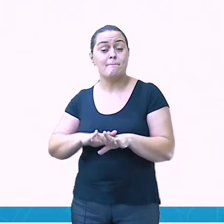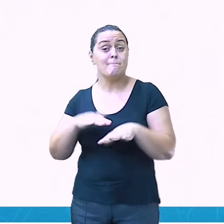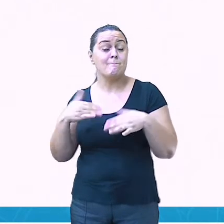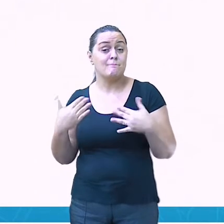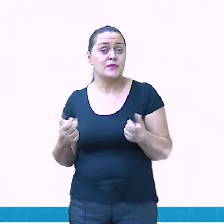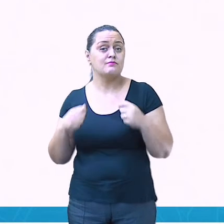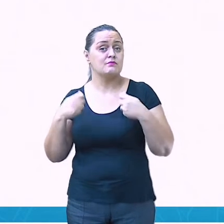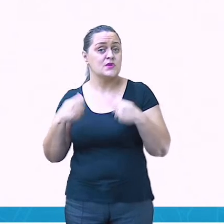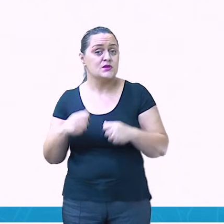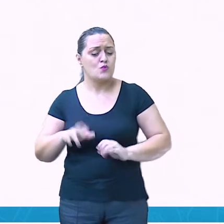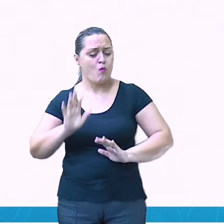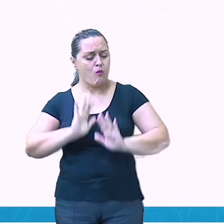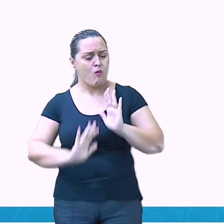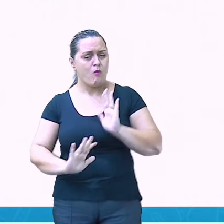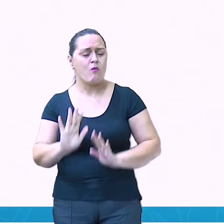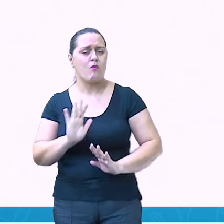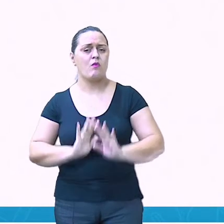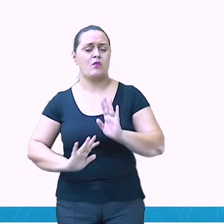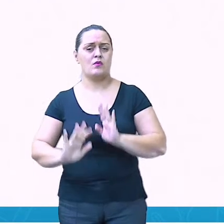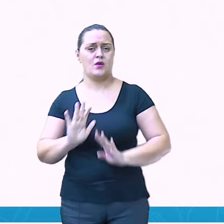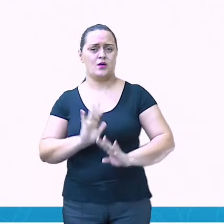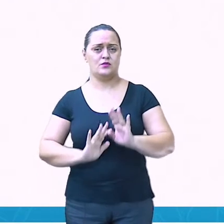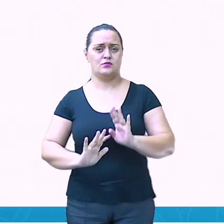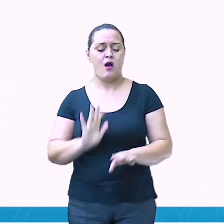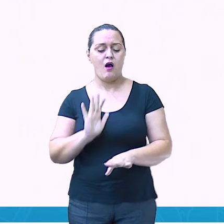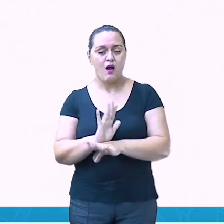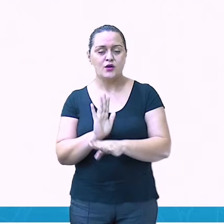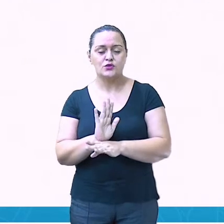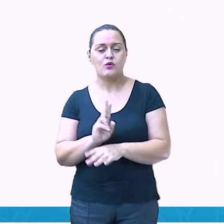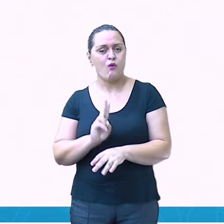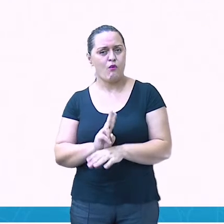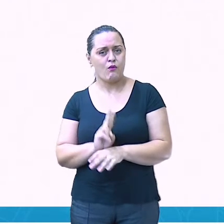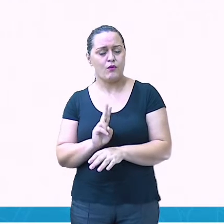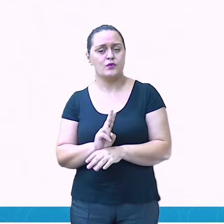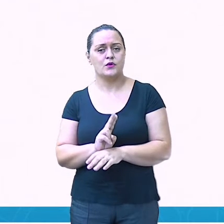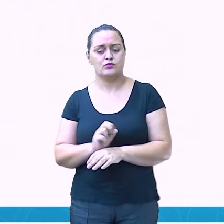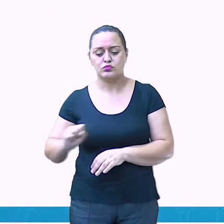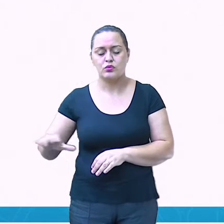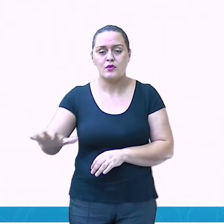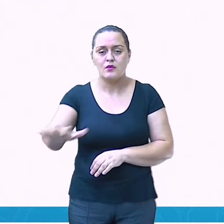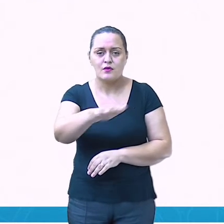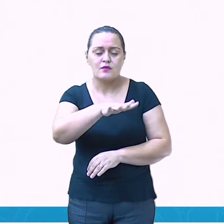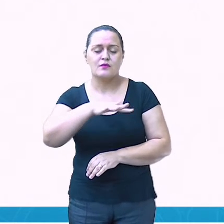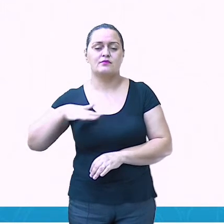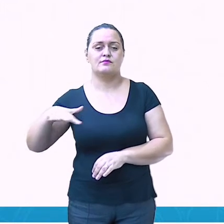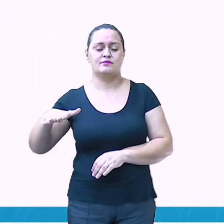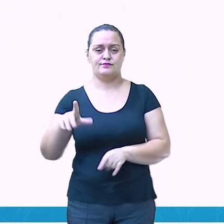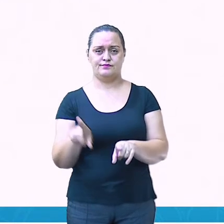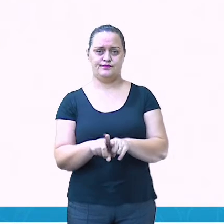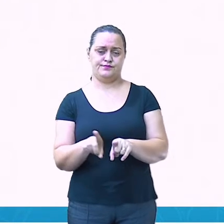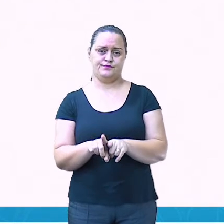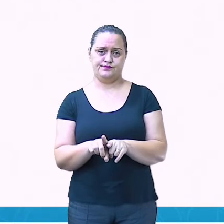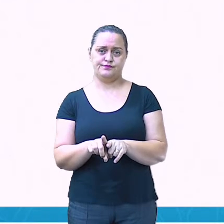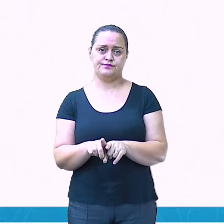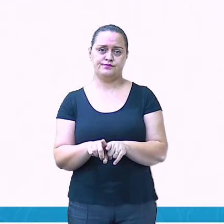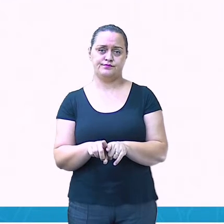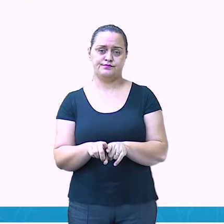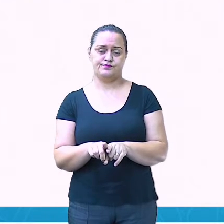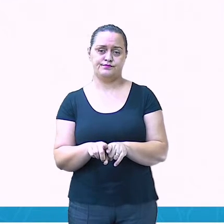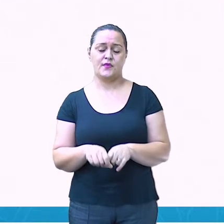único indivíduo, mas como todo, né? Uma outra coisa preocupante são as cidades que cada dia mais